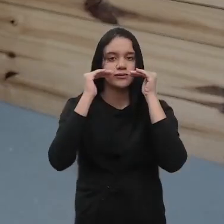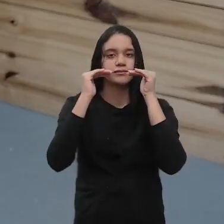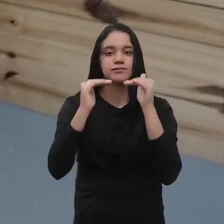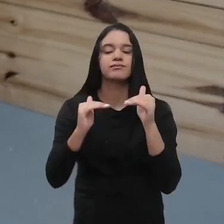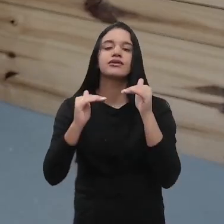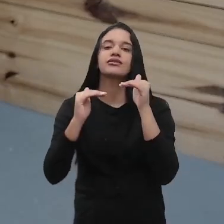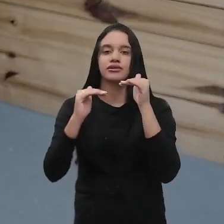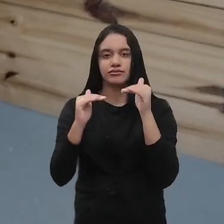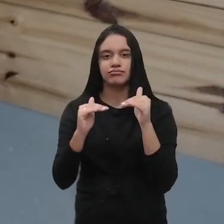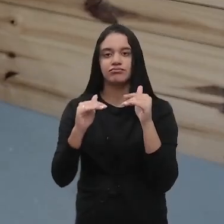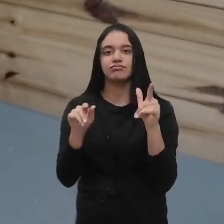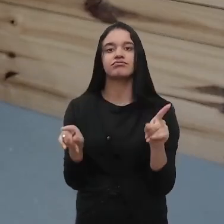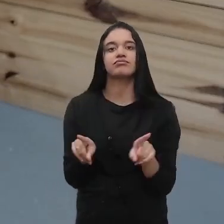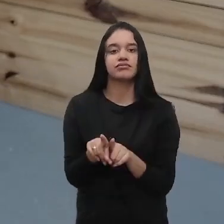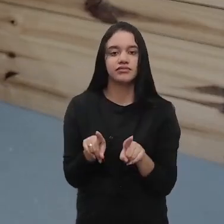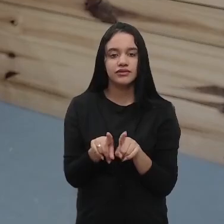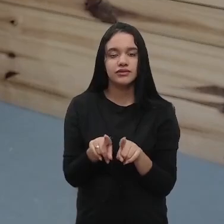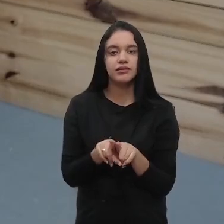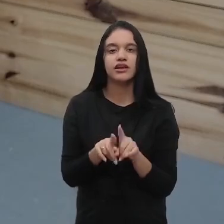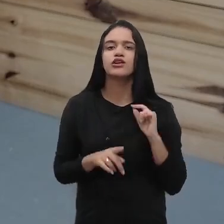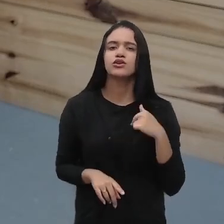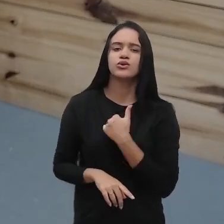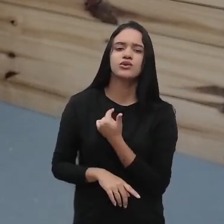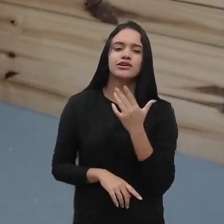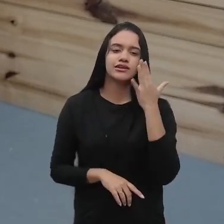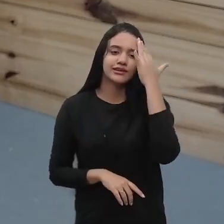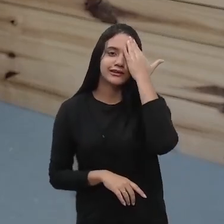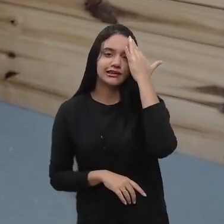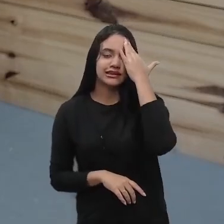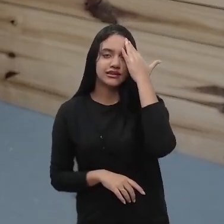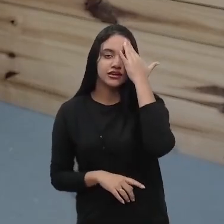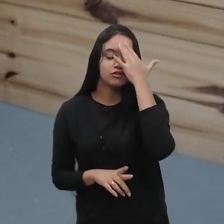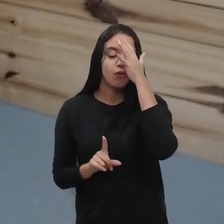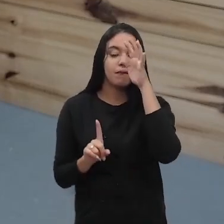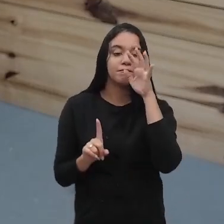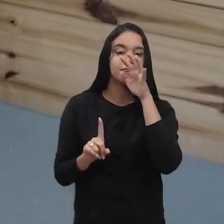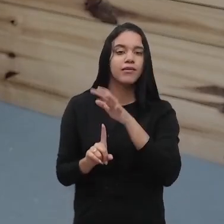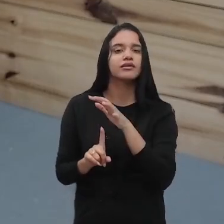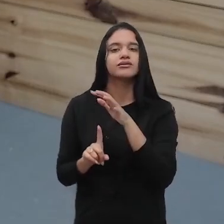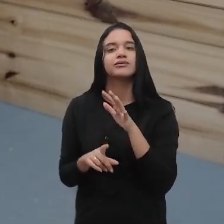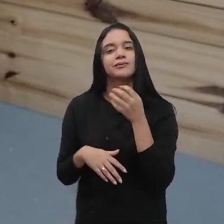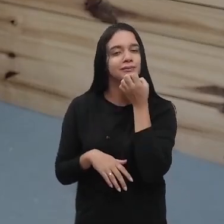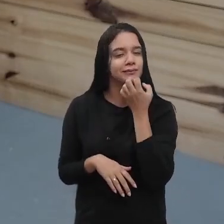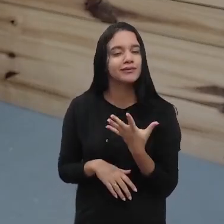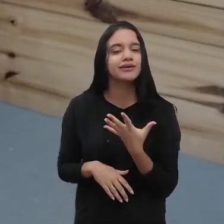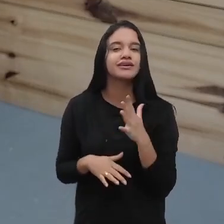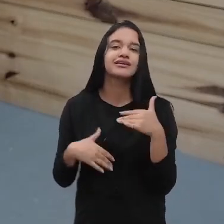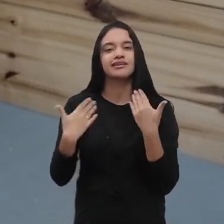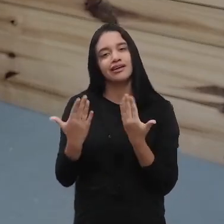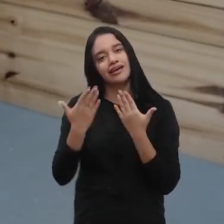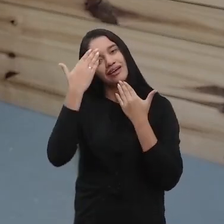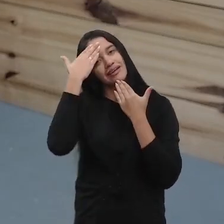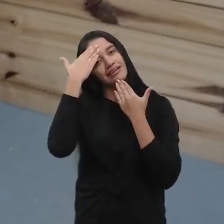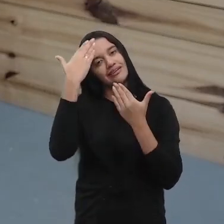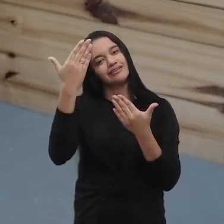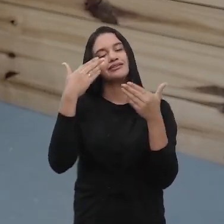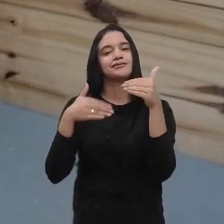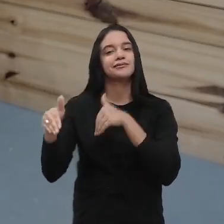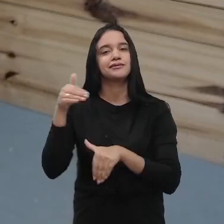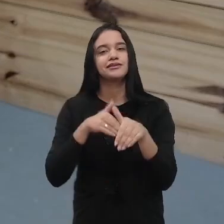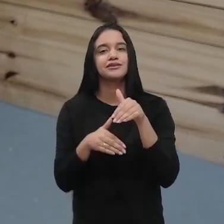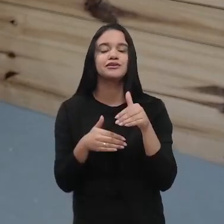essa tomada de decisão e a gente entende o impacto que ela pode ter. Muito bem, é isso. Agradecemos a sua participação,